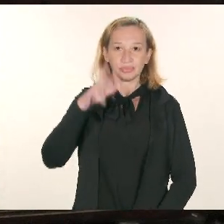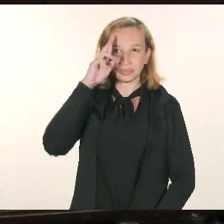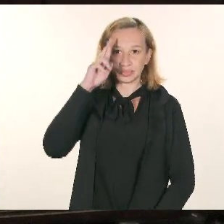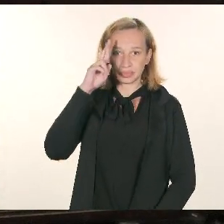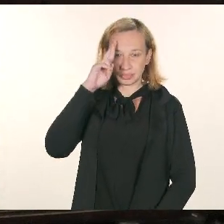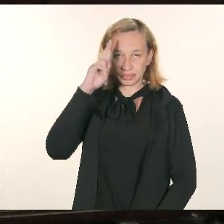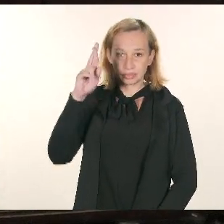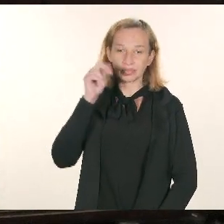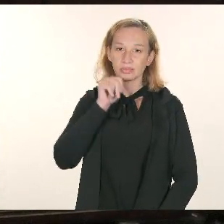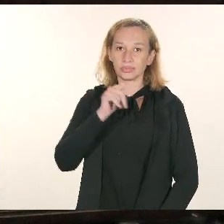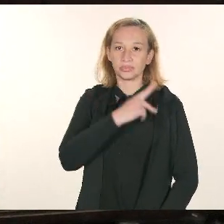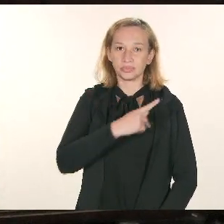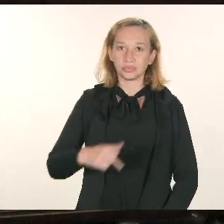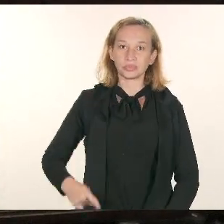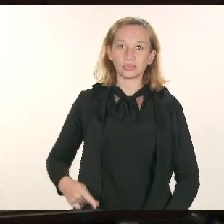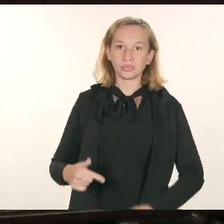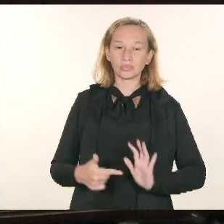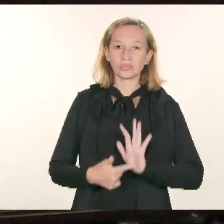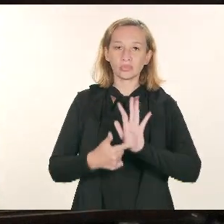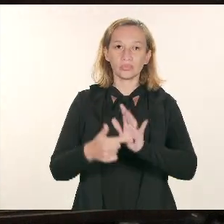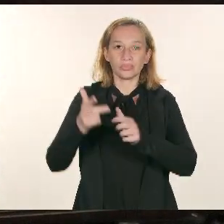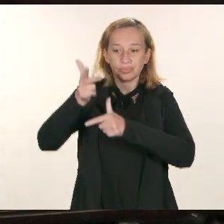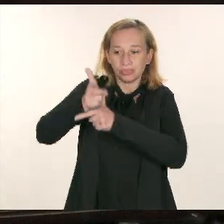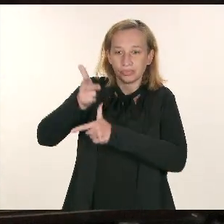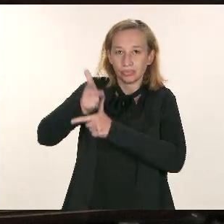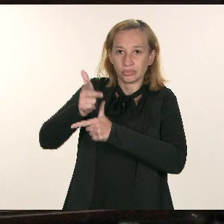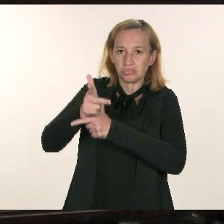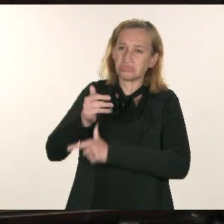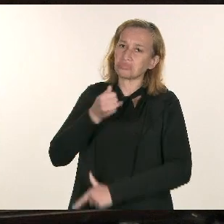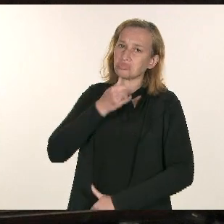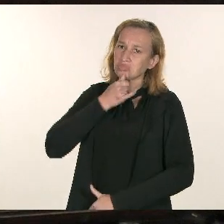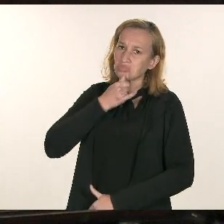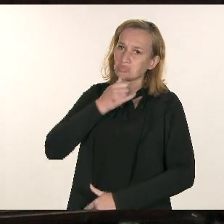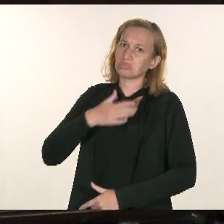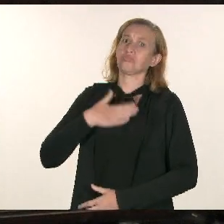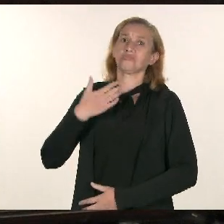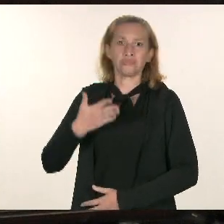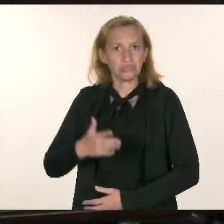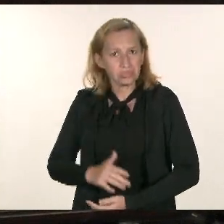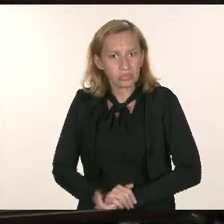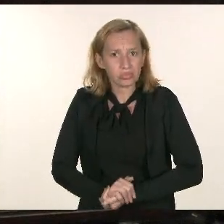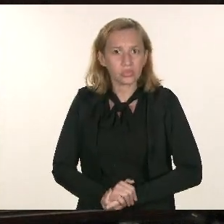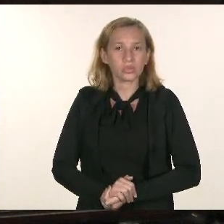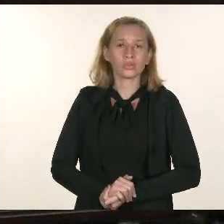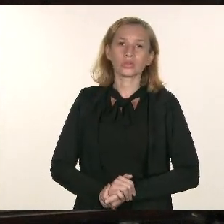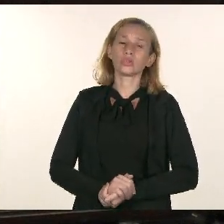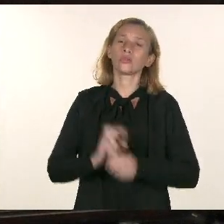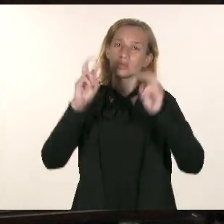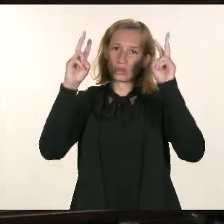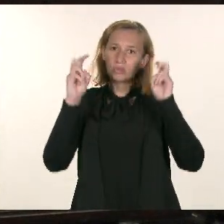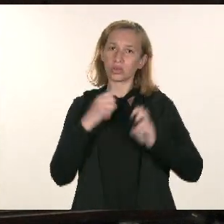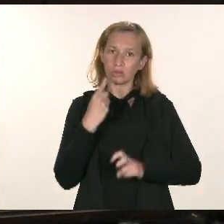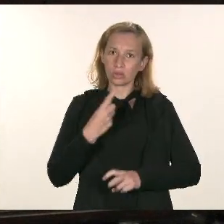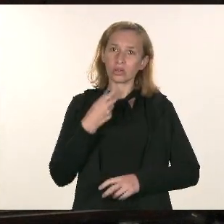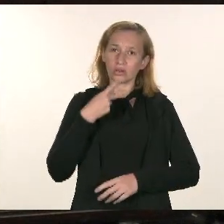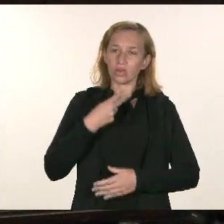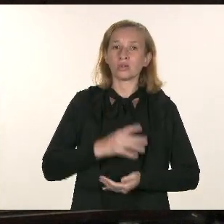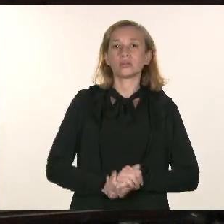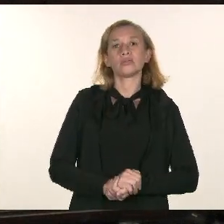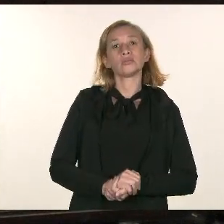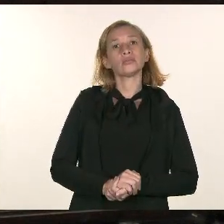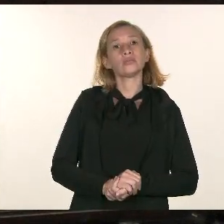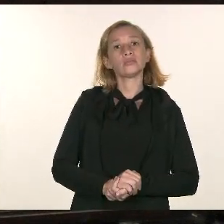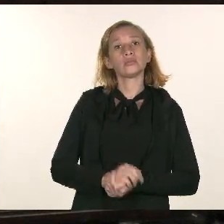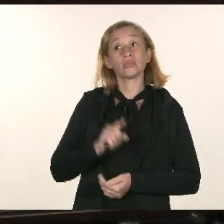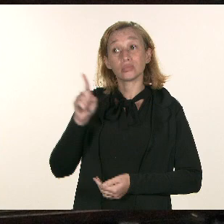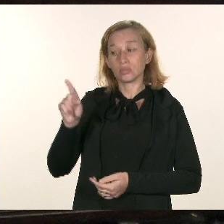trazer um vídeo que me deixou indignado, me deixou muito assustado, que tem a ver com o tema que estamos tratando. Ali